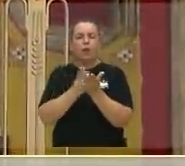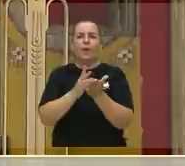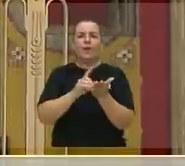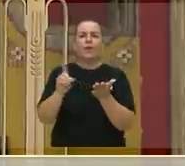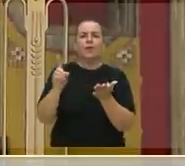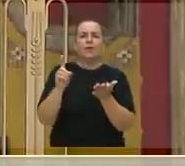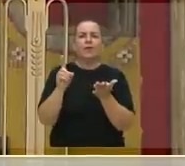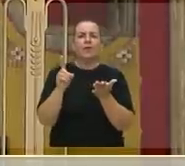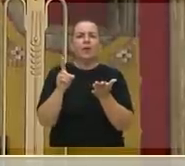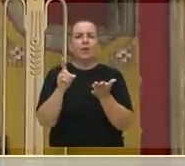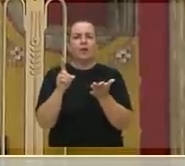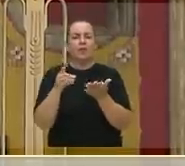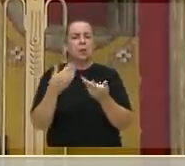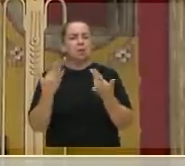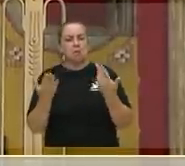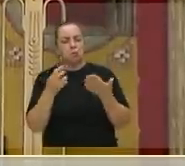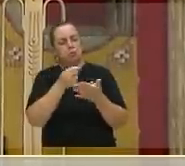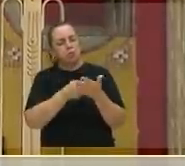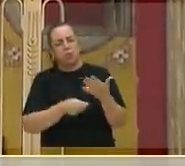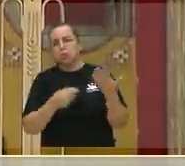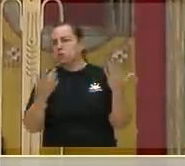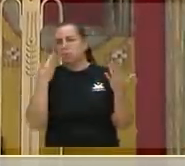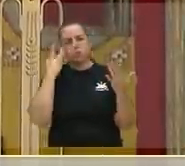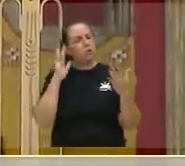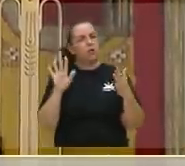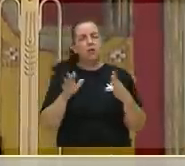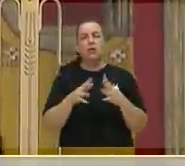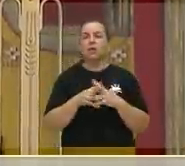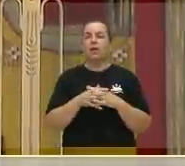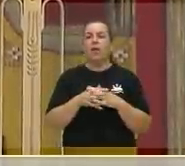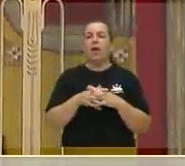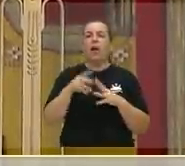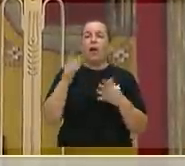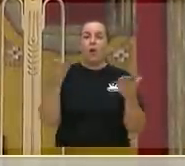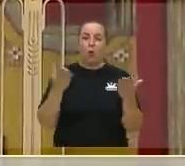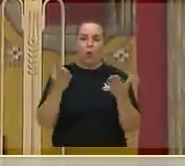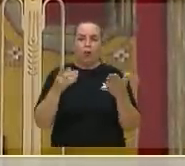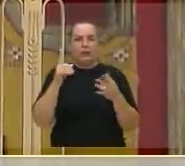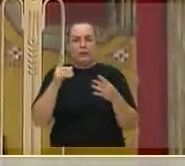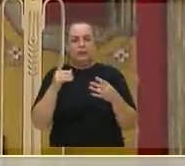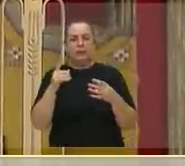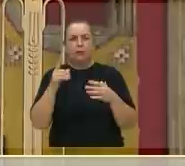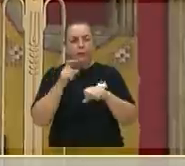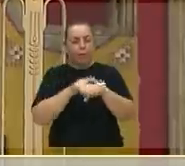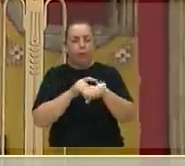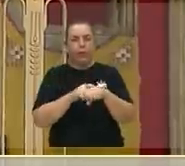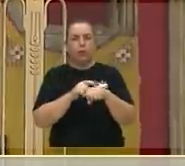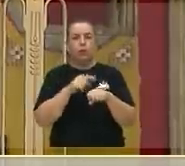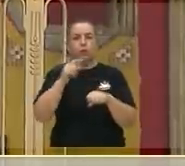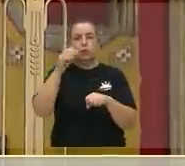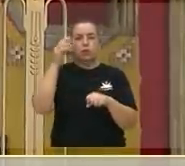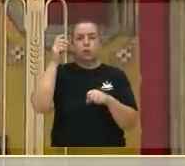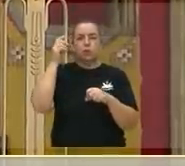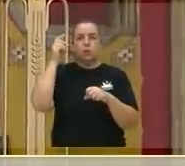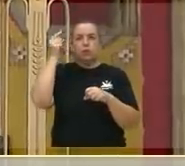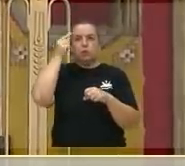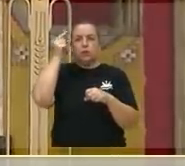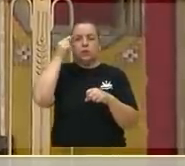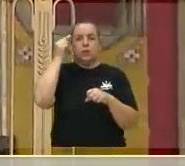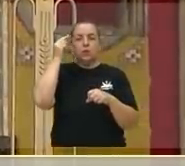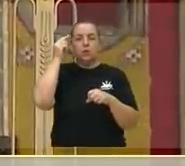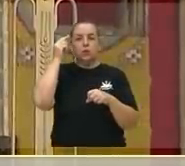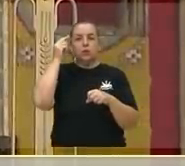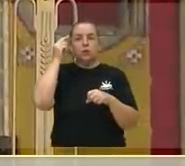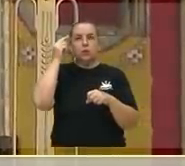padre e vice ponto nessa altura desse teu exame de consciência o relato da